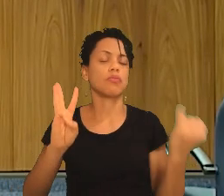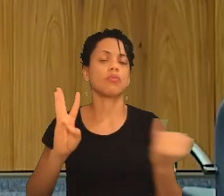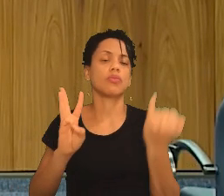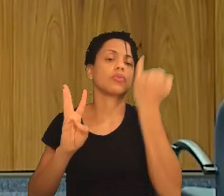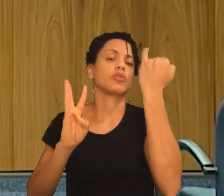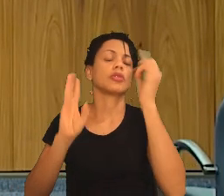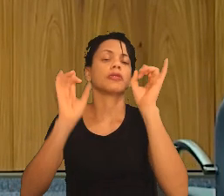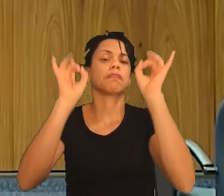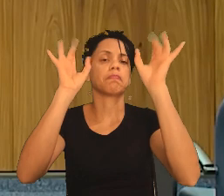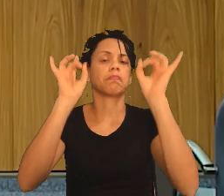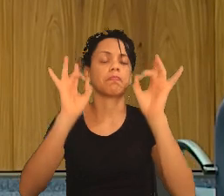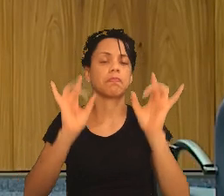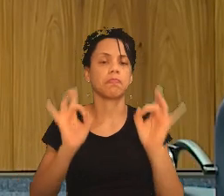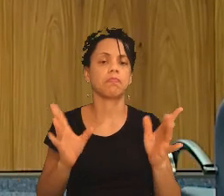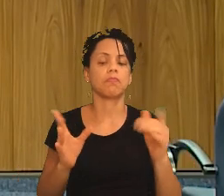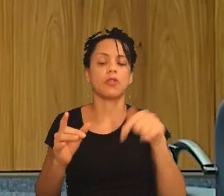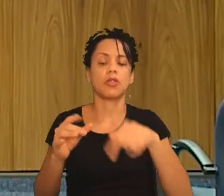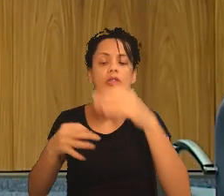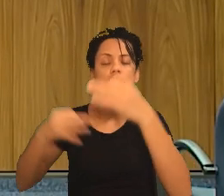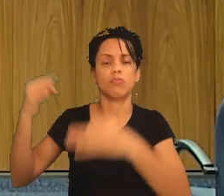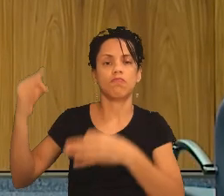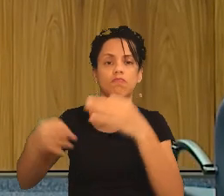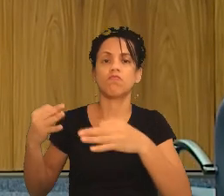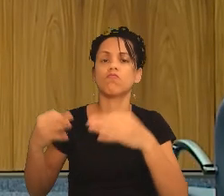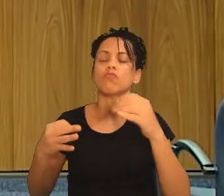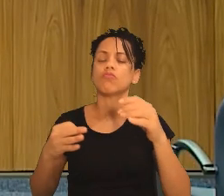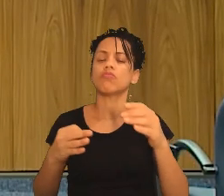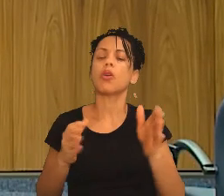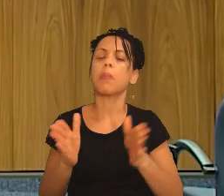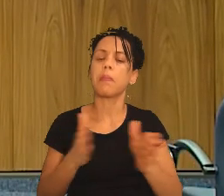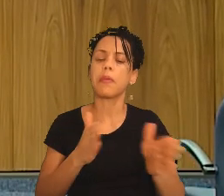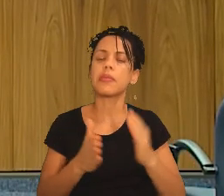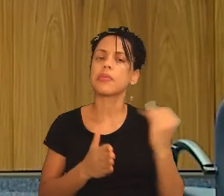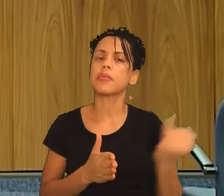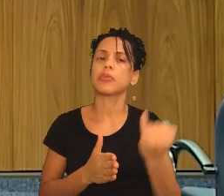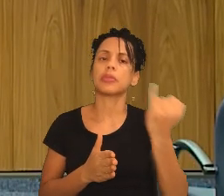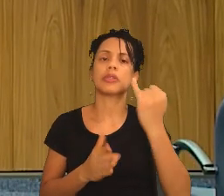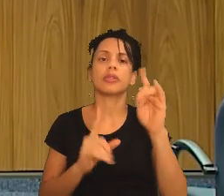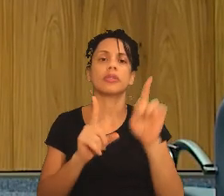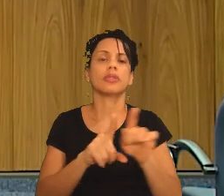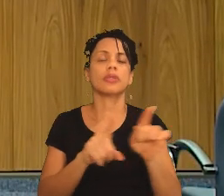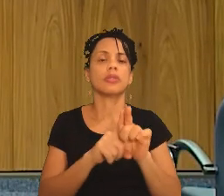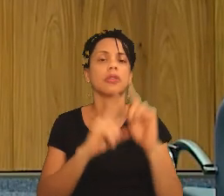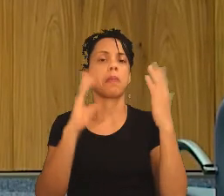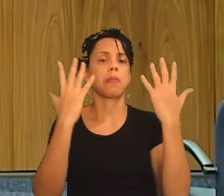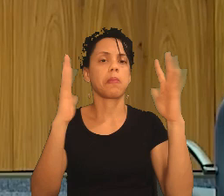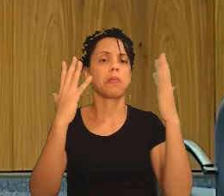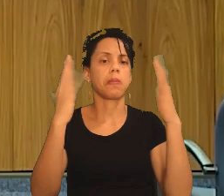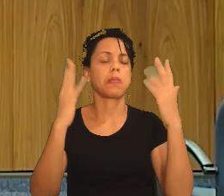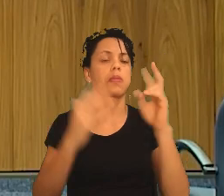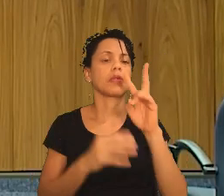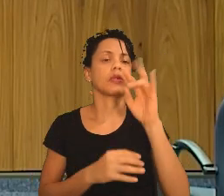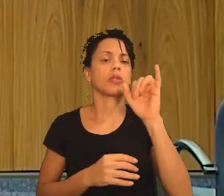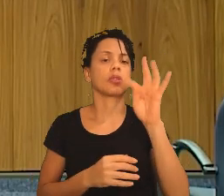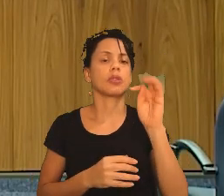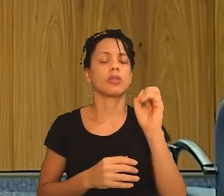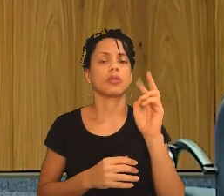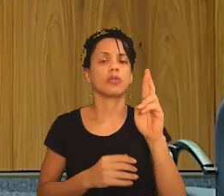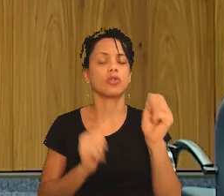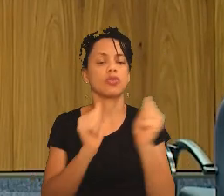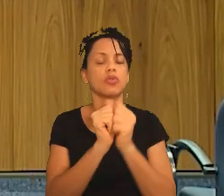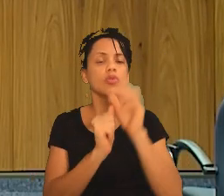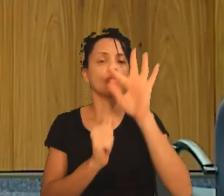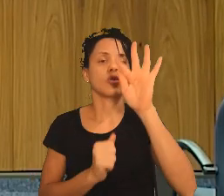Douglas Krenak, né? Mais uma vez estamos juntos aqui para falar direitos indígenas, e dessa vez numa ocasião muito especial